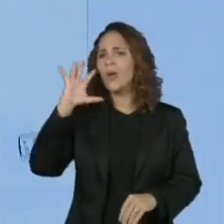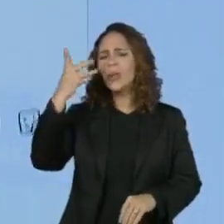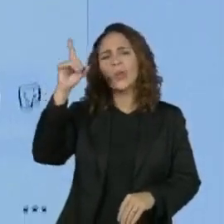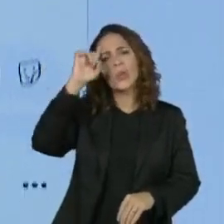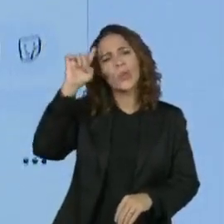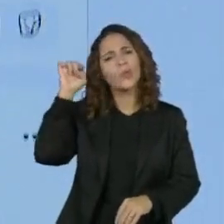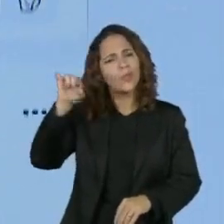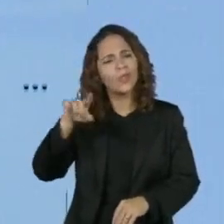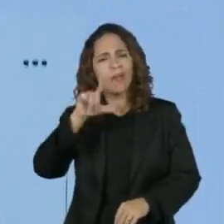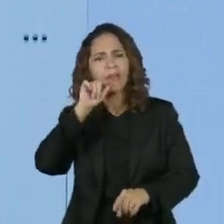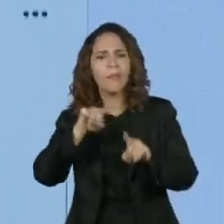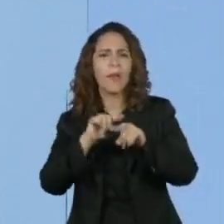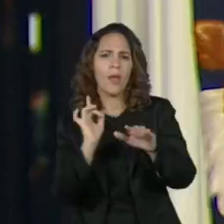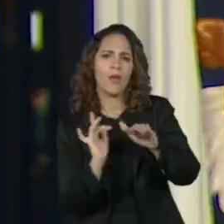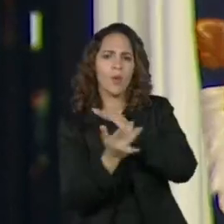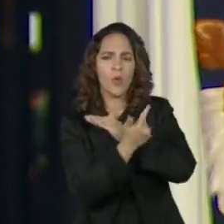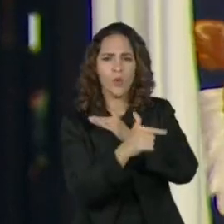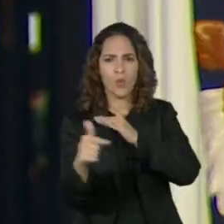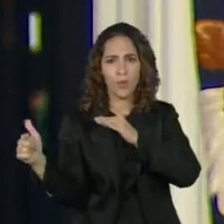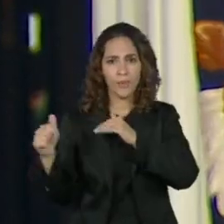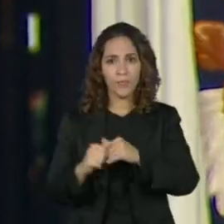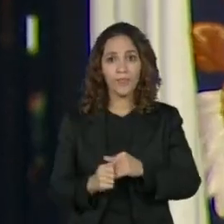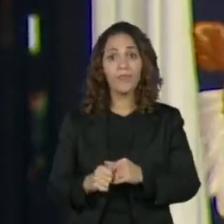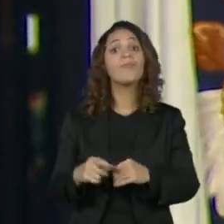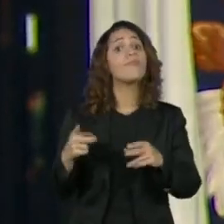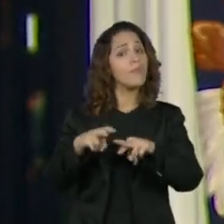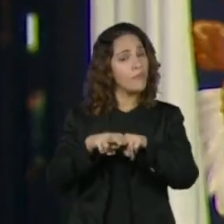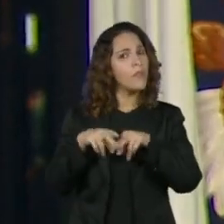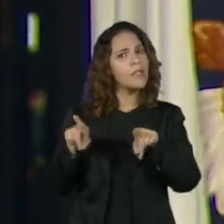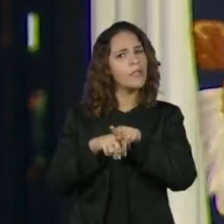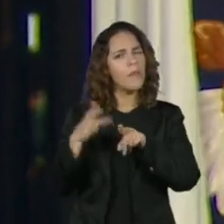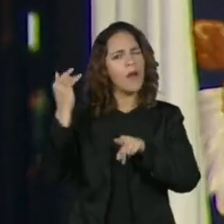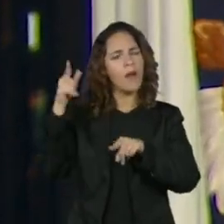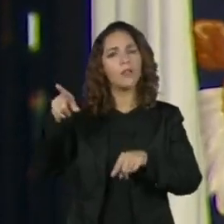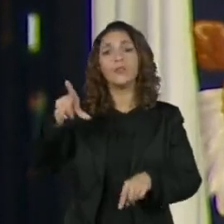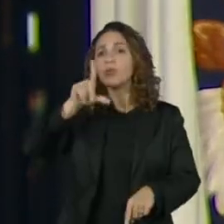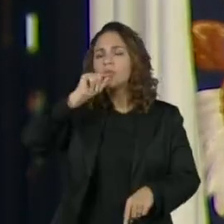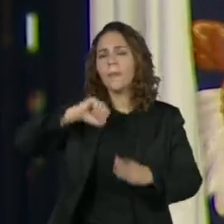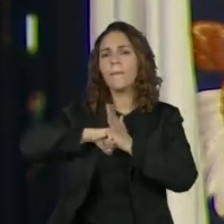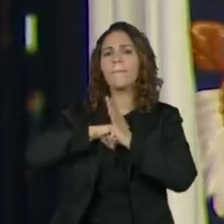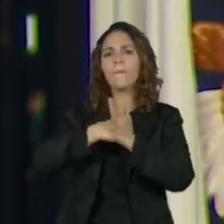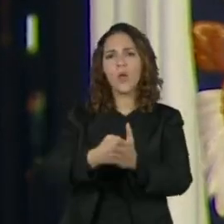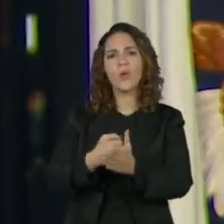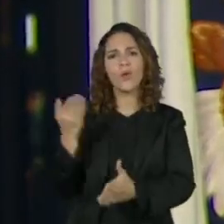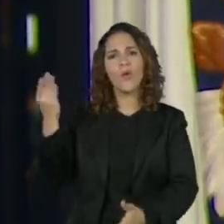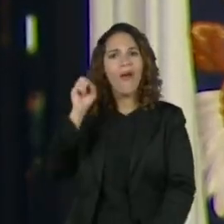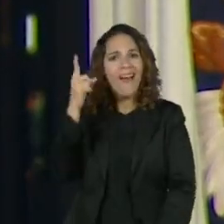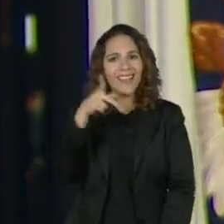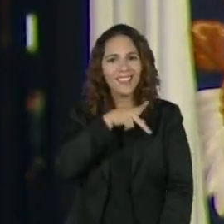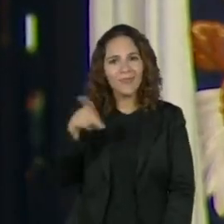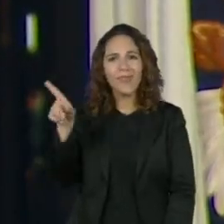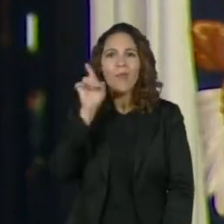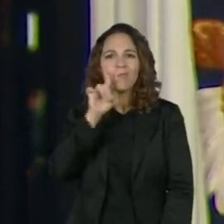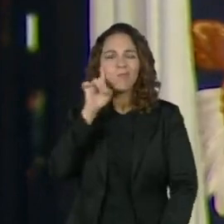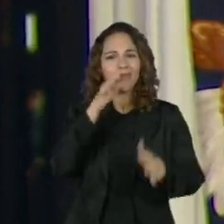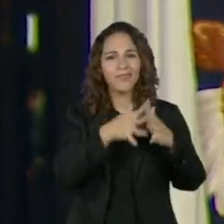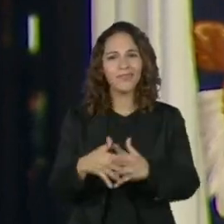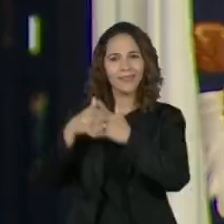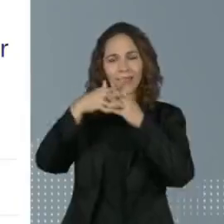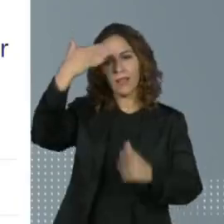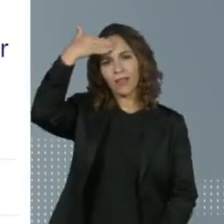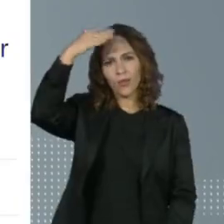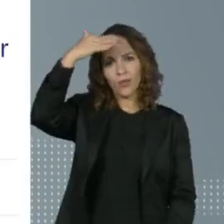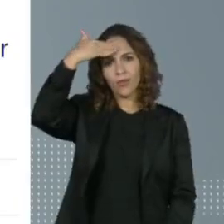outras plataformas digitais pela mesma razão mas como a repercussão bem maior o Twitter bloqueou a conta do ex-presidente dos Estados Unidos